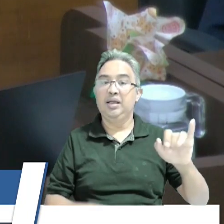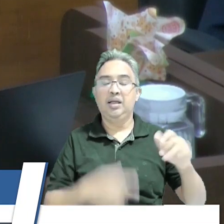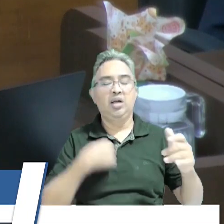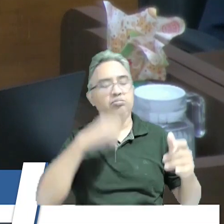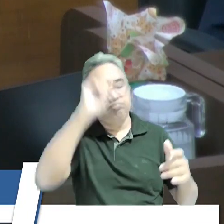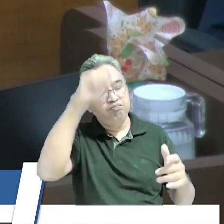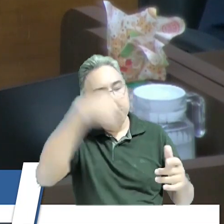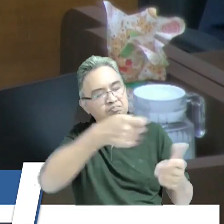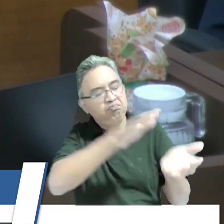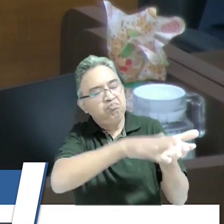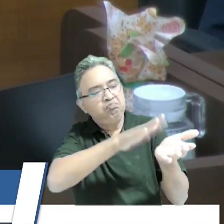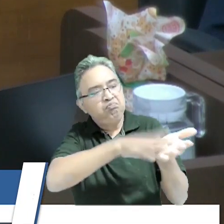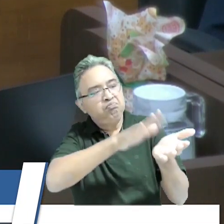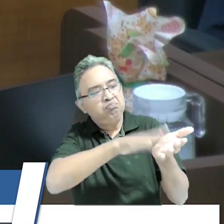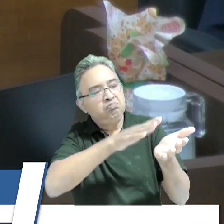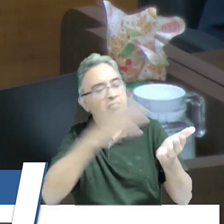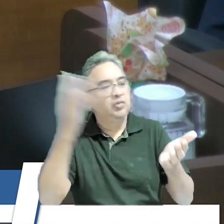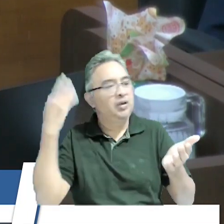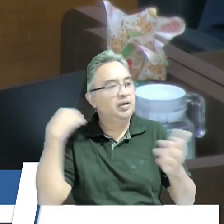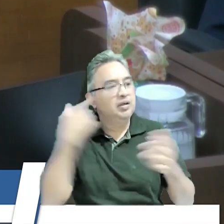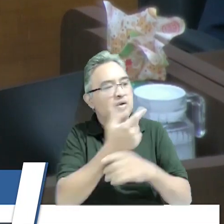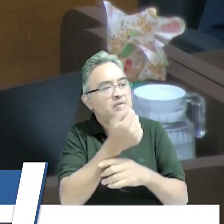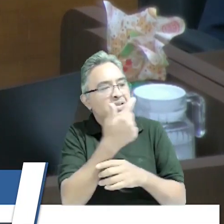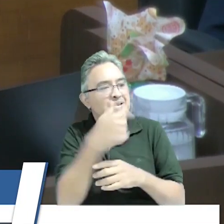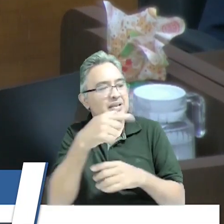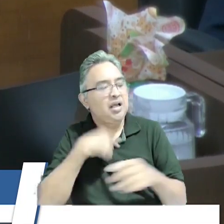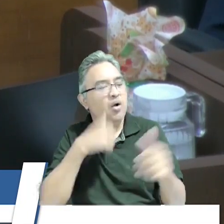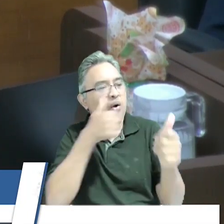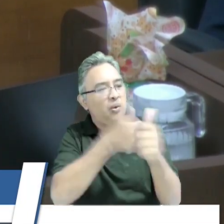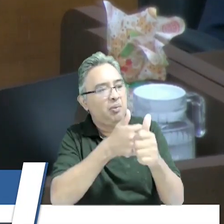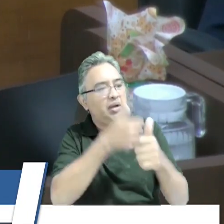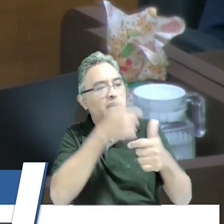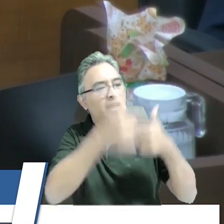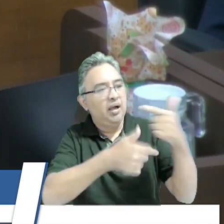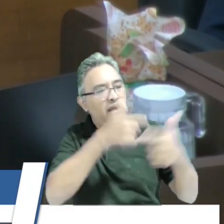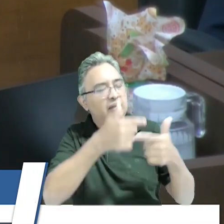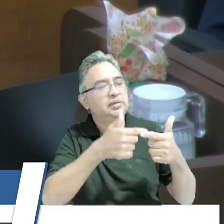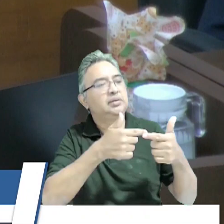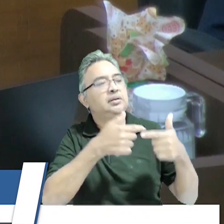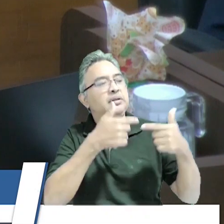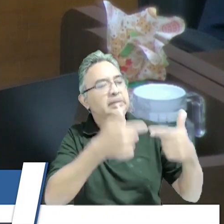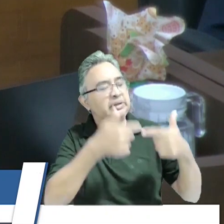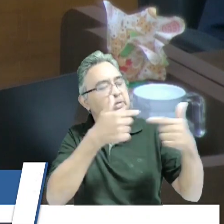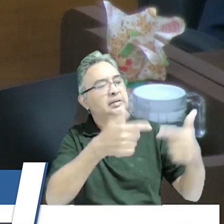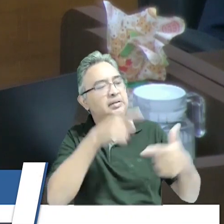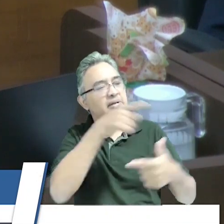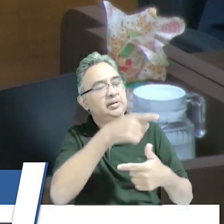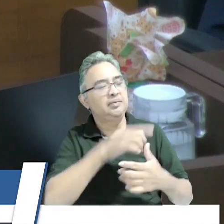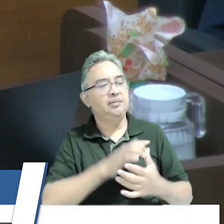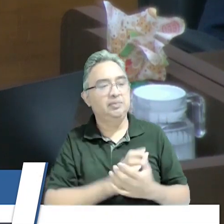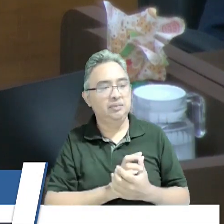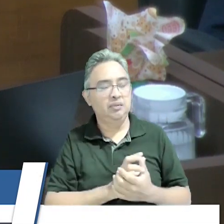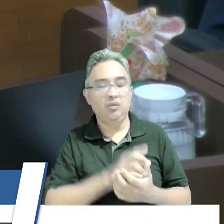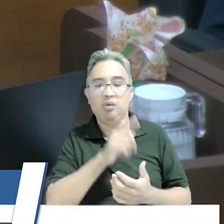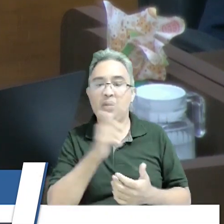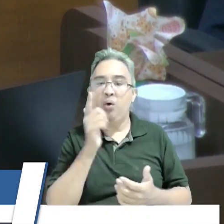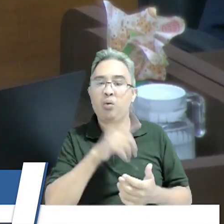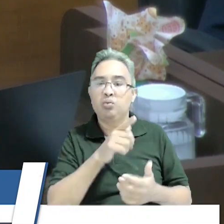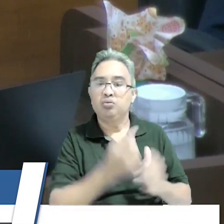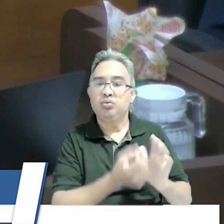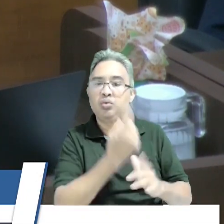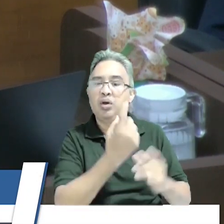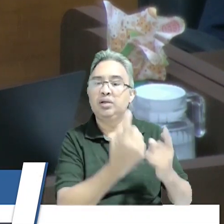na Câmara, eu acompanho essa luta do vereador Claudinei para aquela avenida, né?